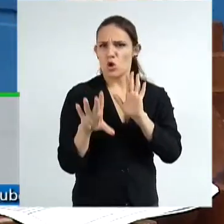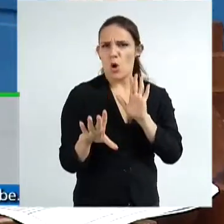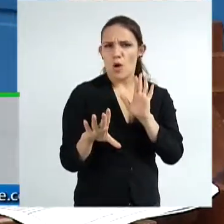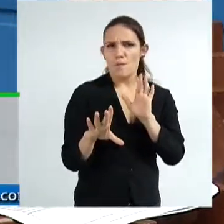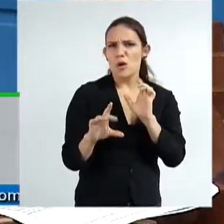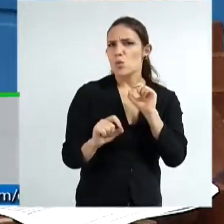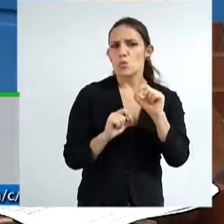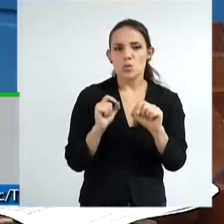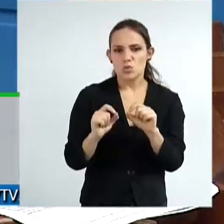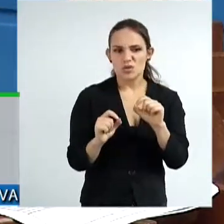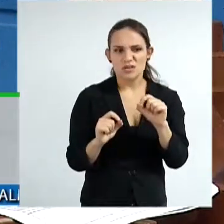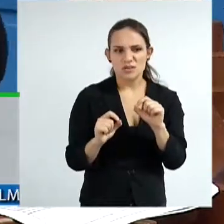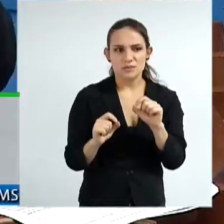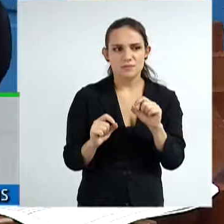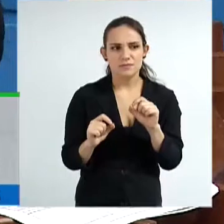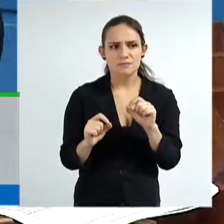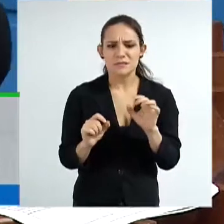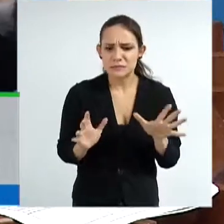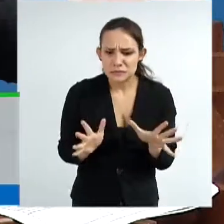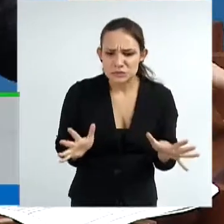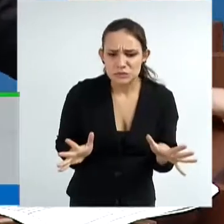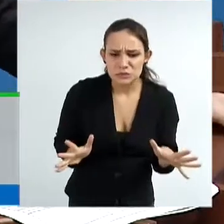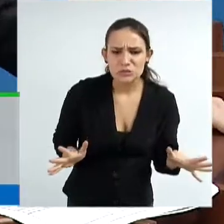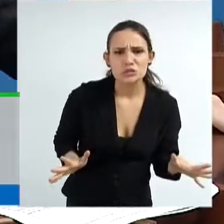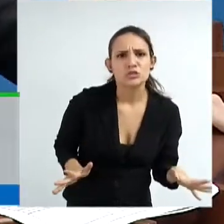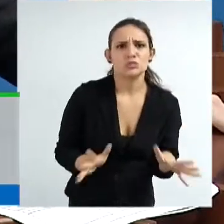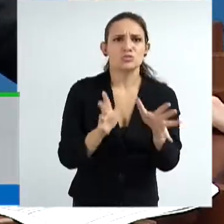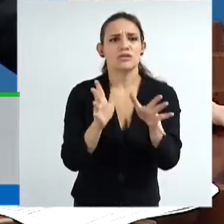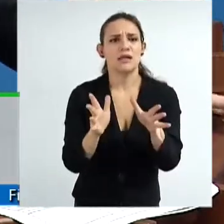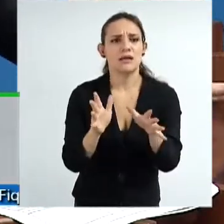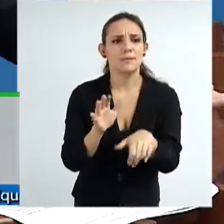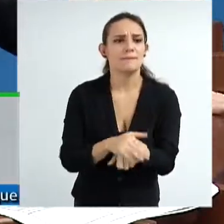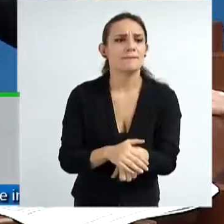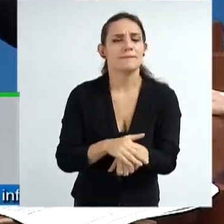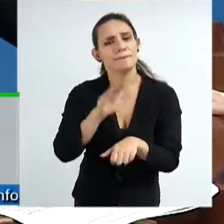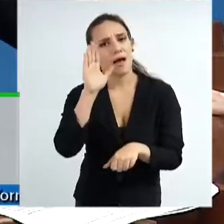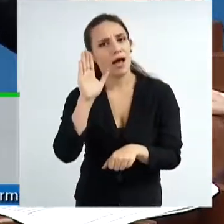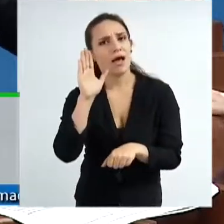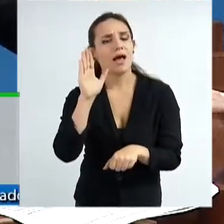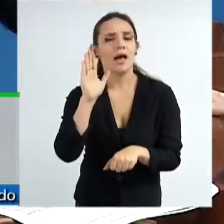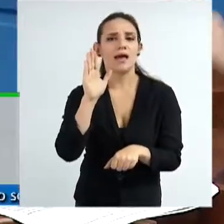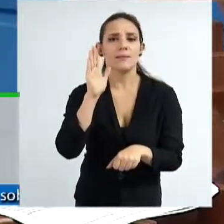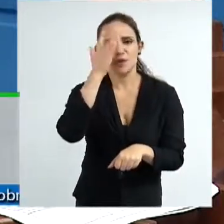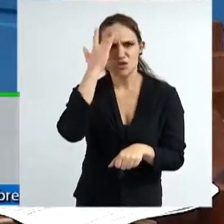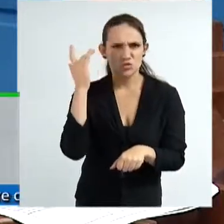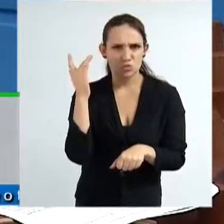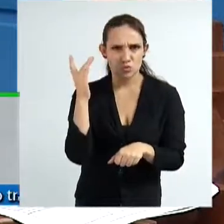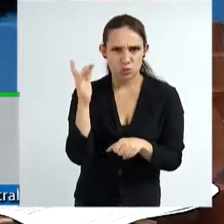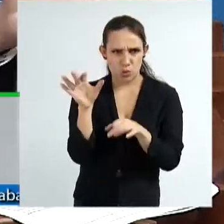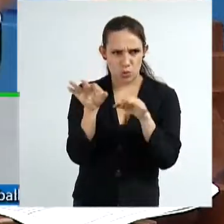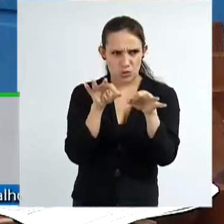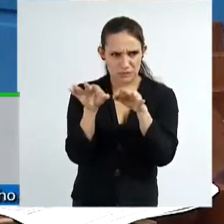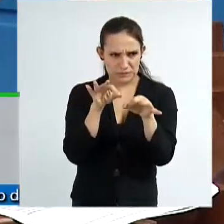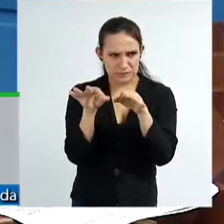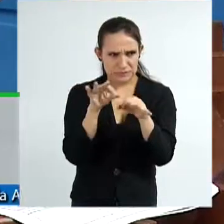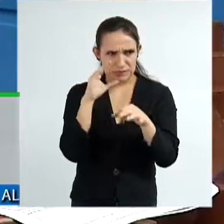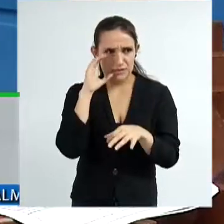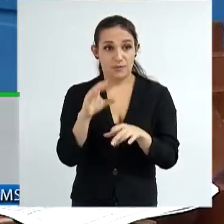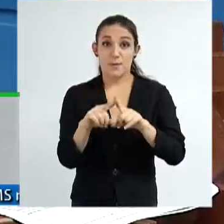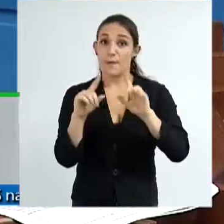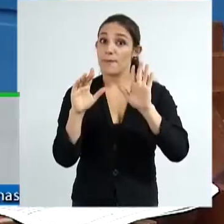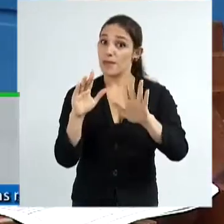para criminosos, para crimes, na organização criminosa principalmente. Mas, como ministro